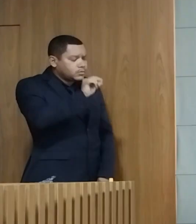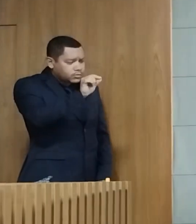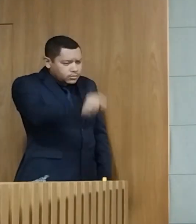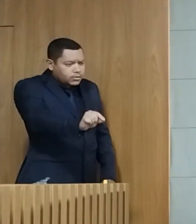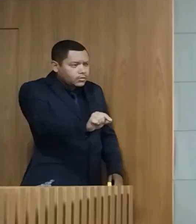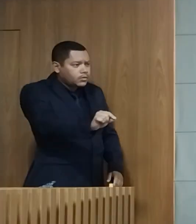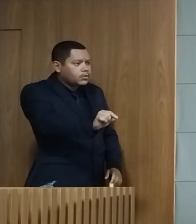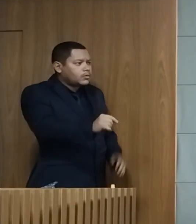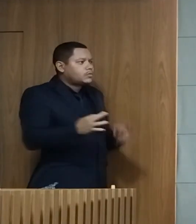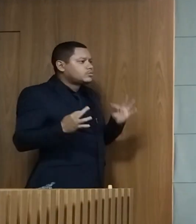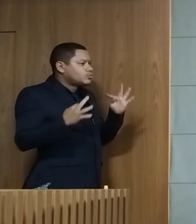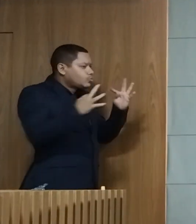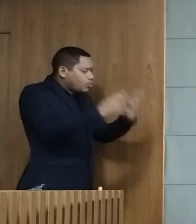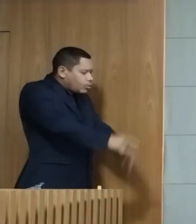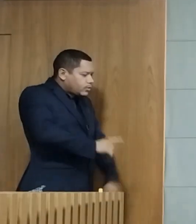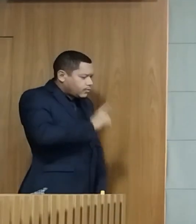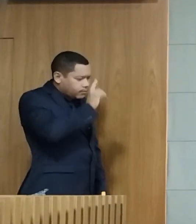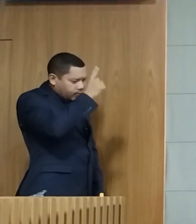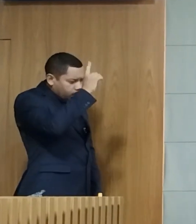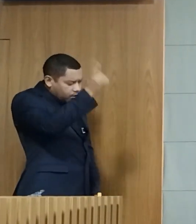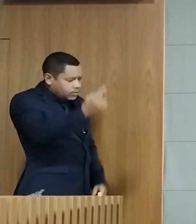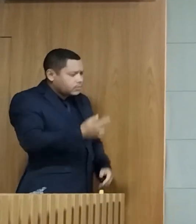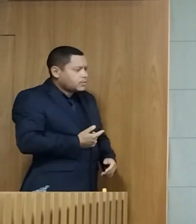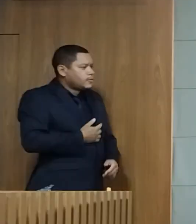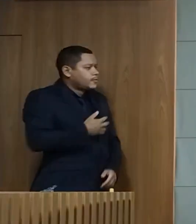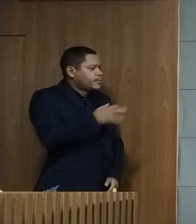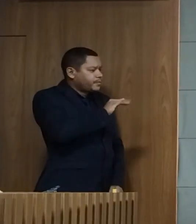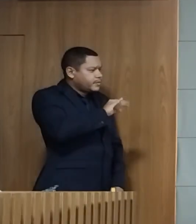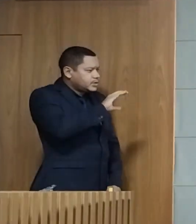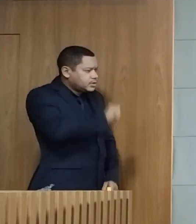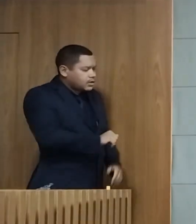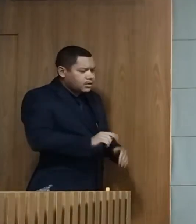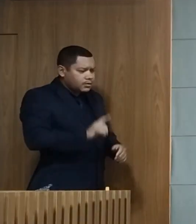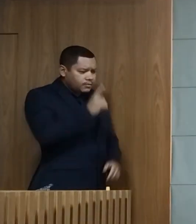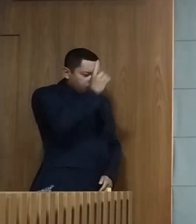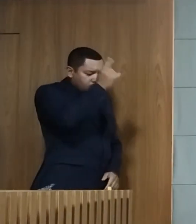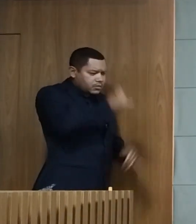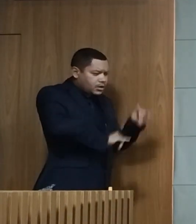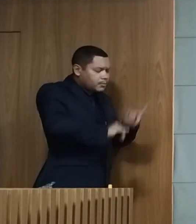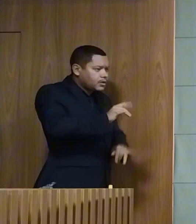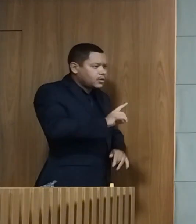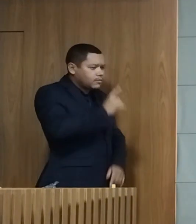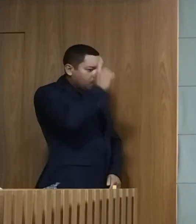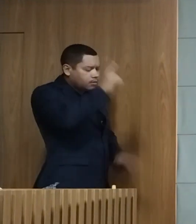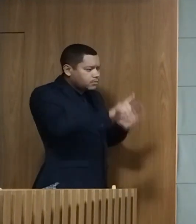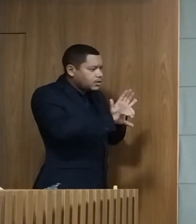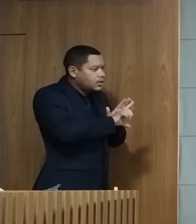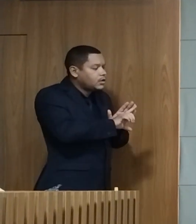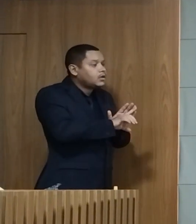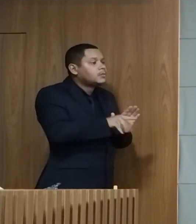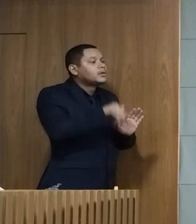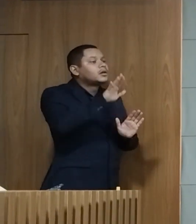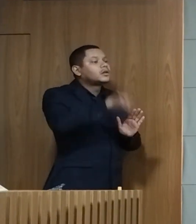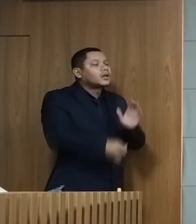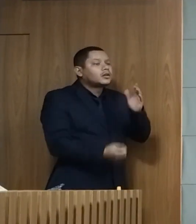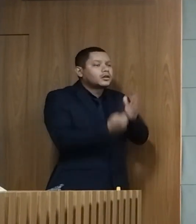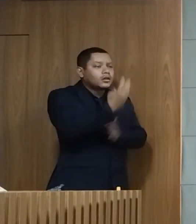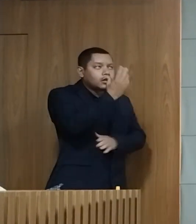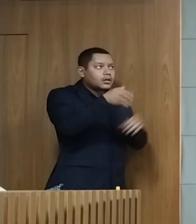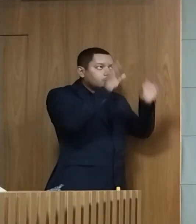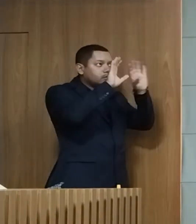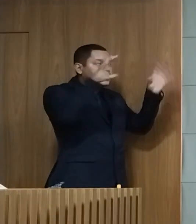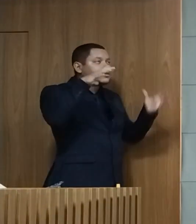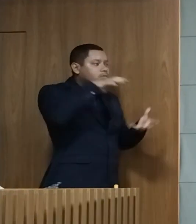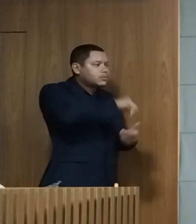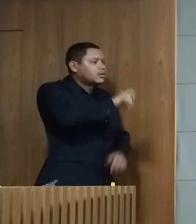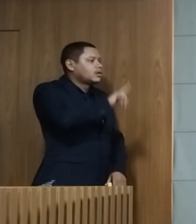gases, colocam química, colocam física, colocam leis. Mas quem opera as leis? Quem cria os céus e a terra?